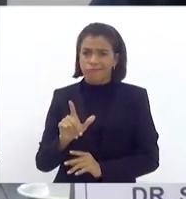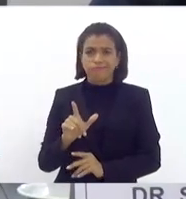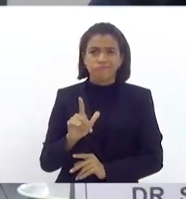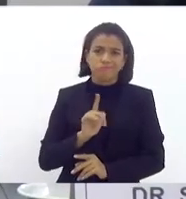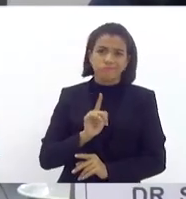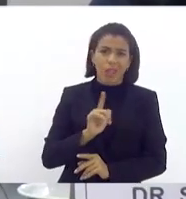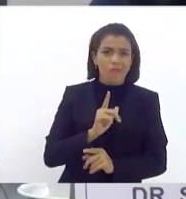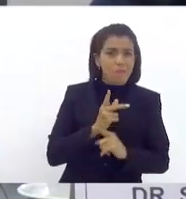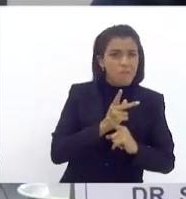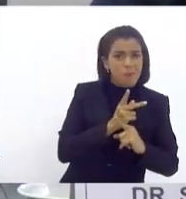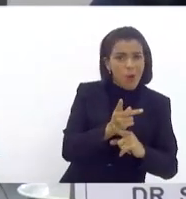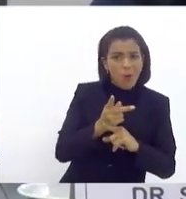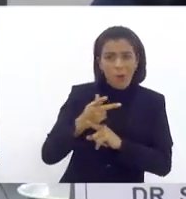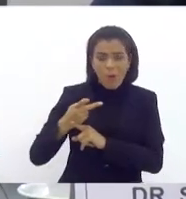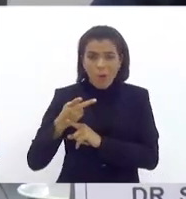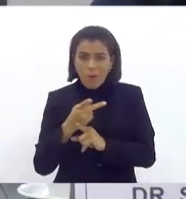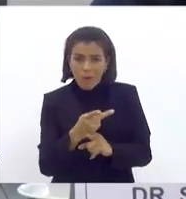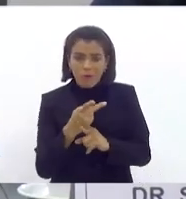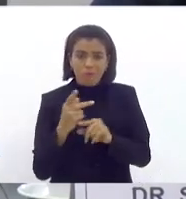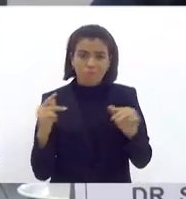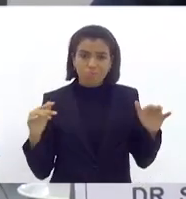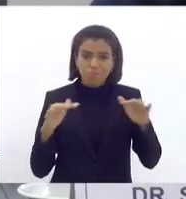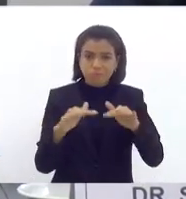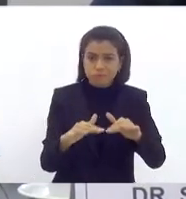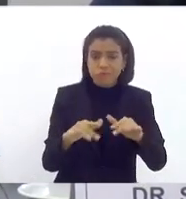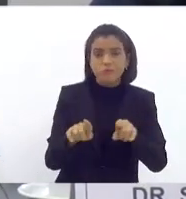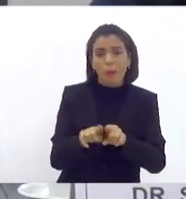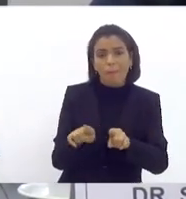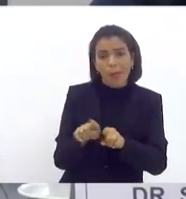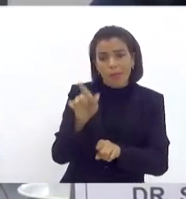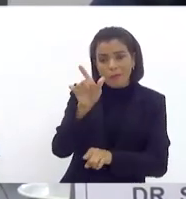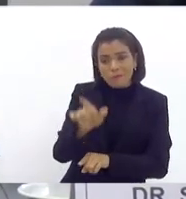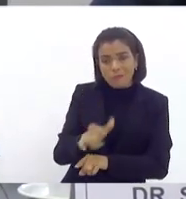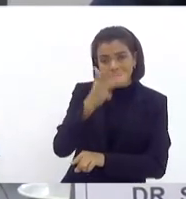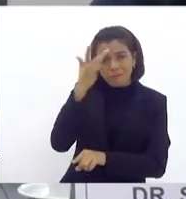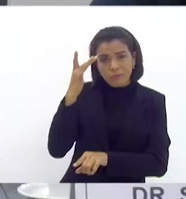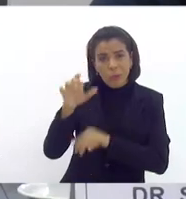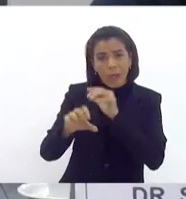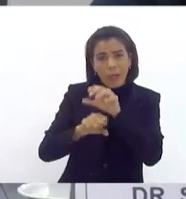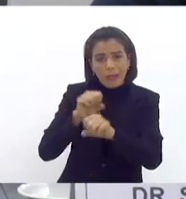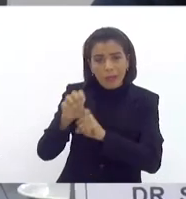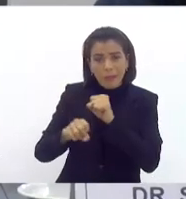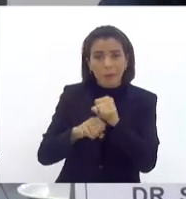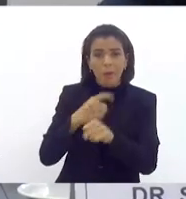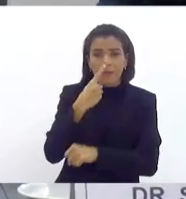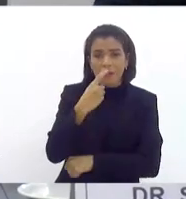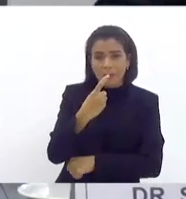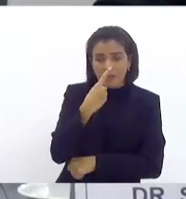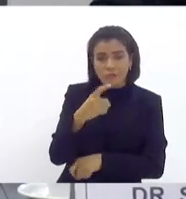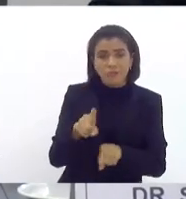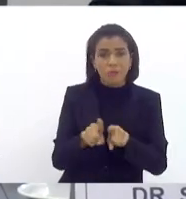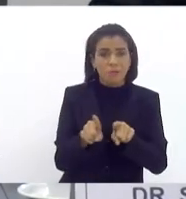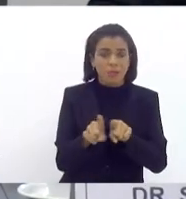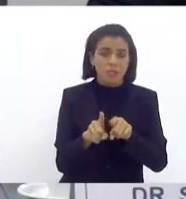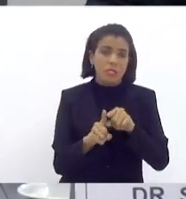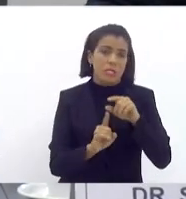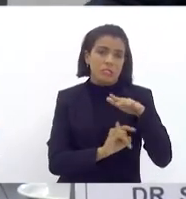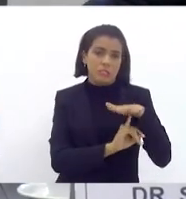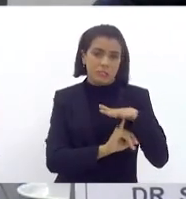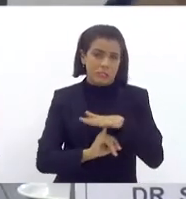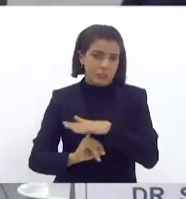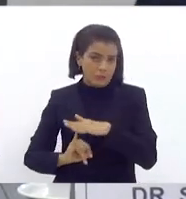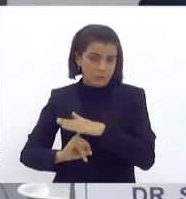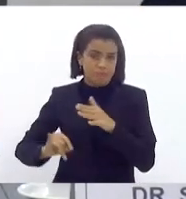outro, e também por parte dos catadores e das empresas, das instituições